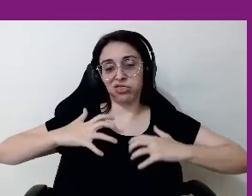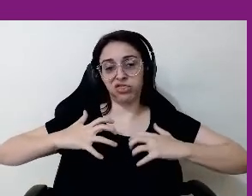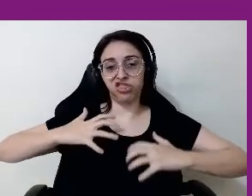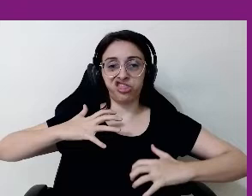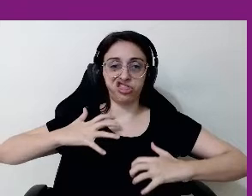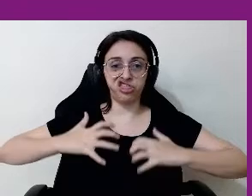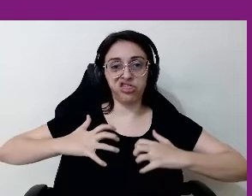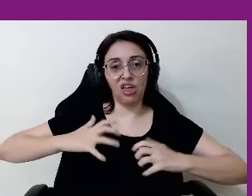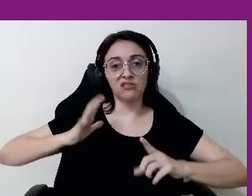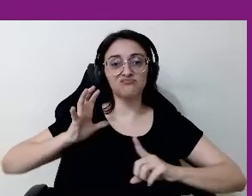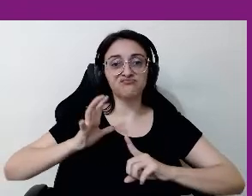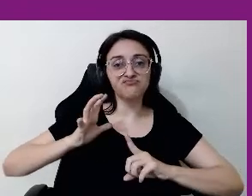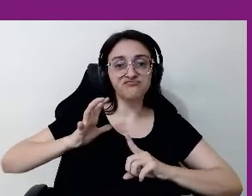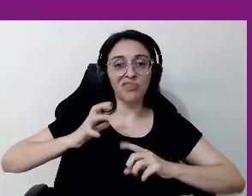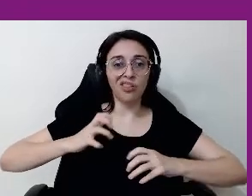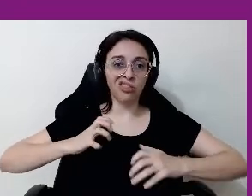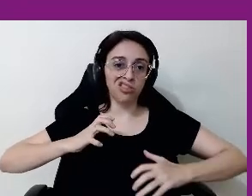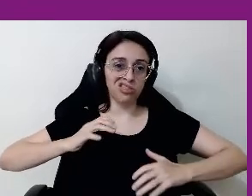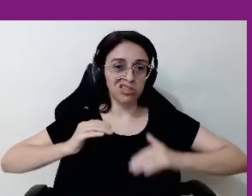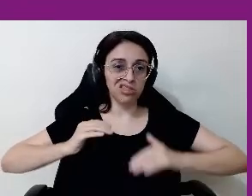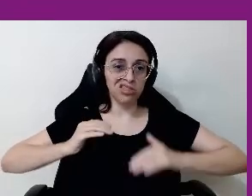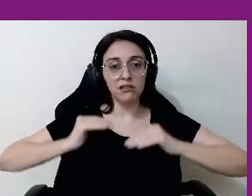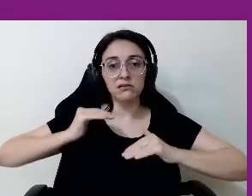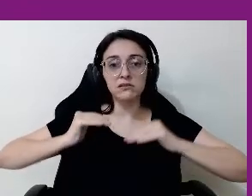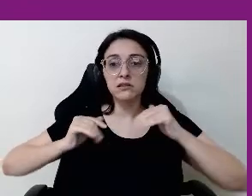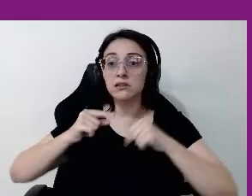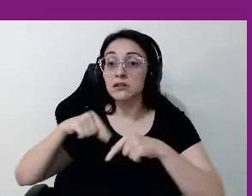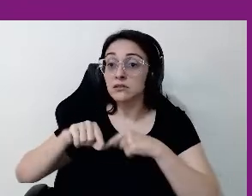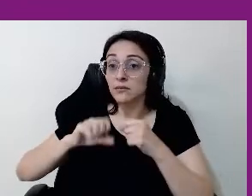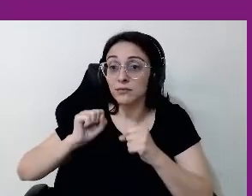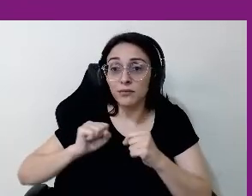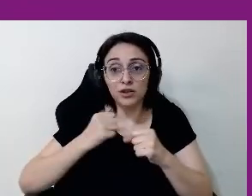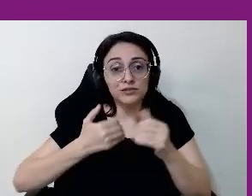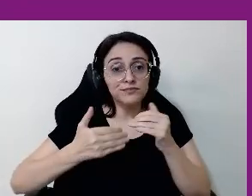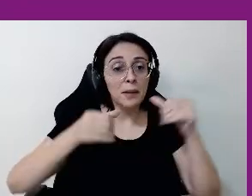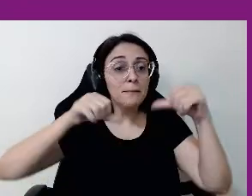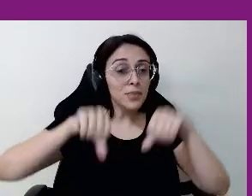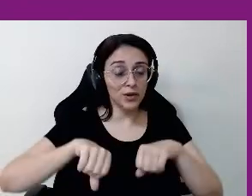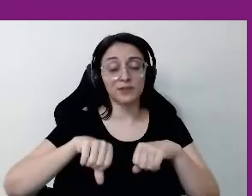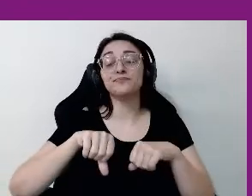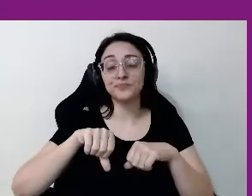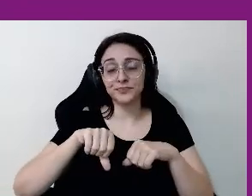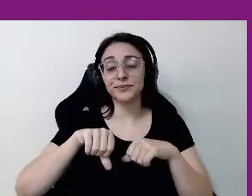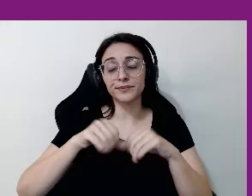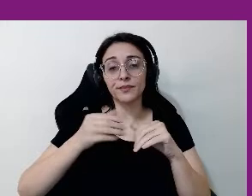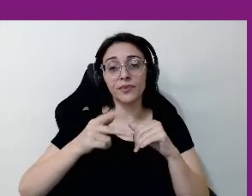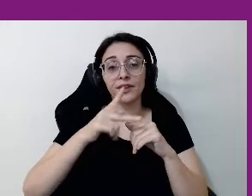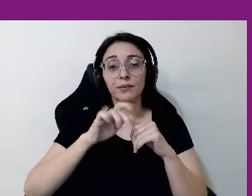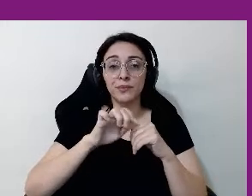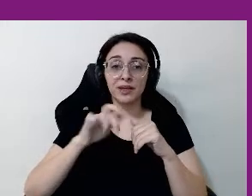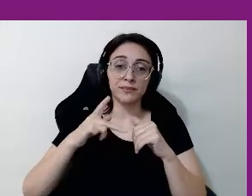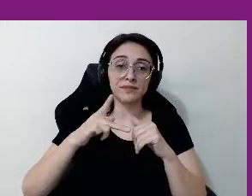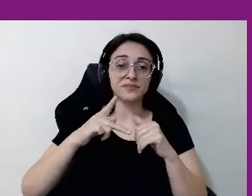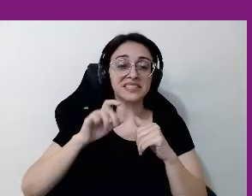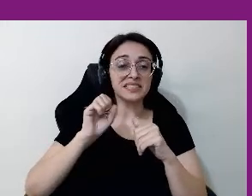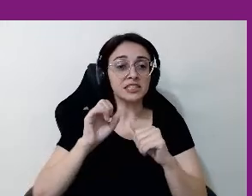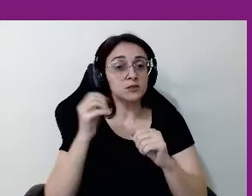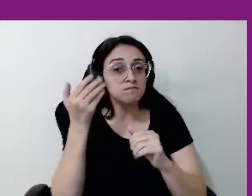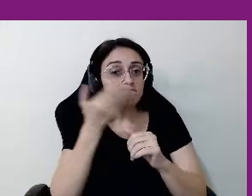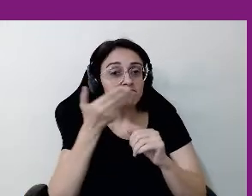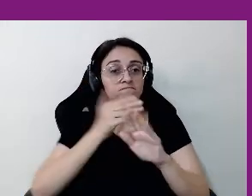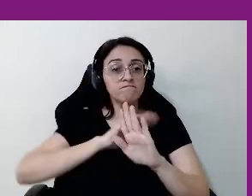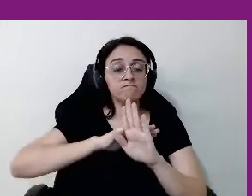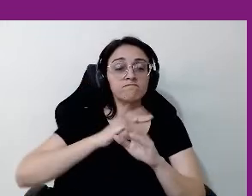uma pressurizado, heterogêneo, e que você pode até piorar a PIP se você não estiver vendo,